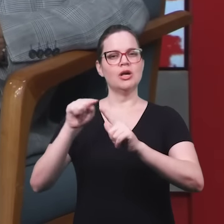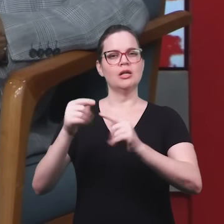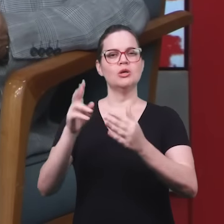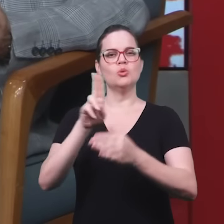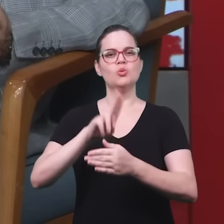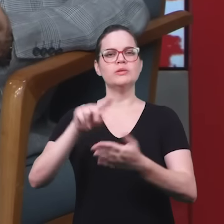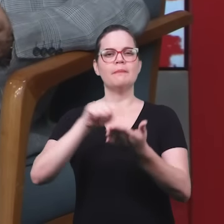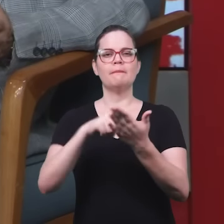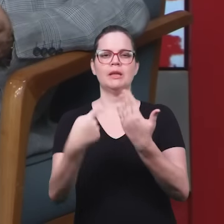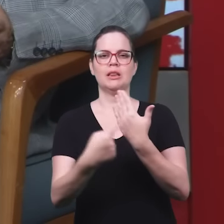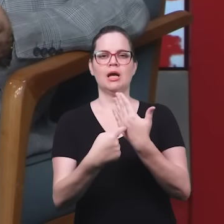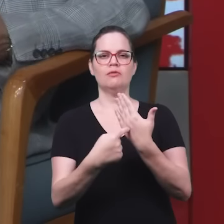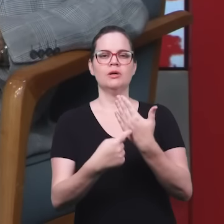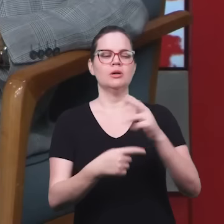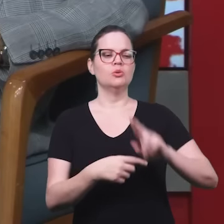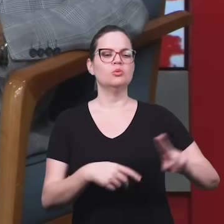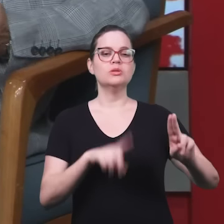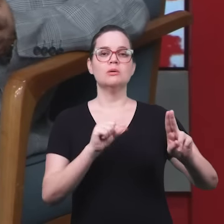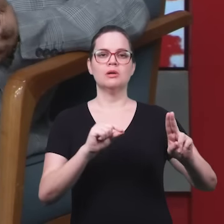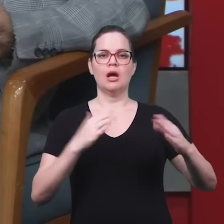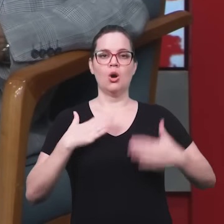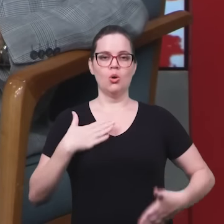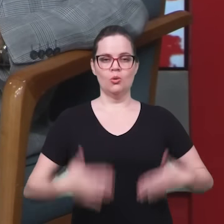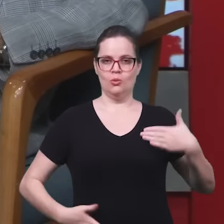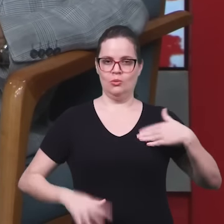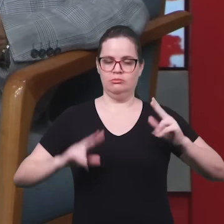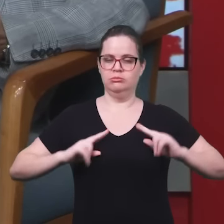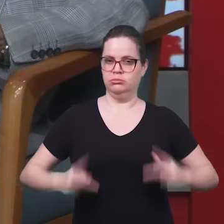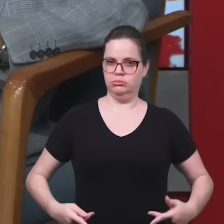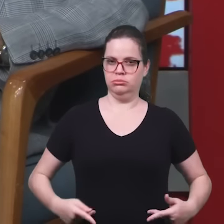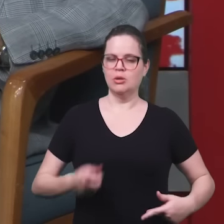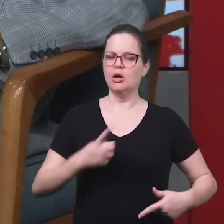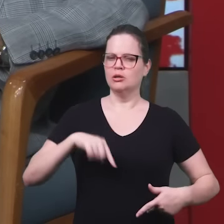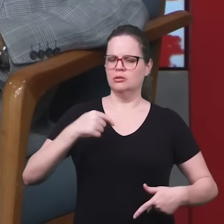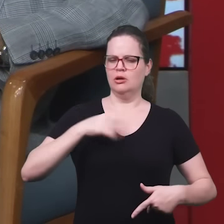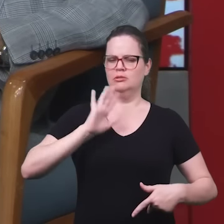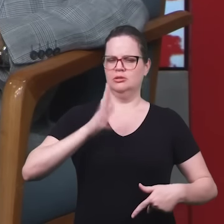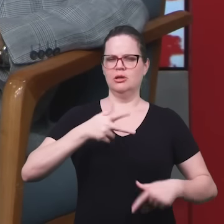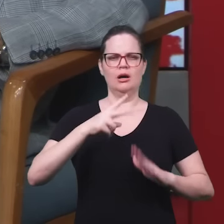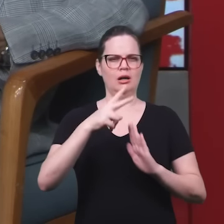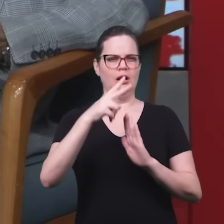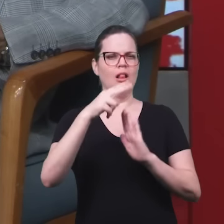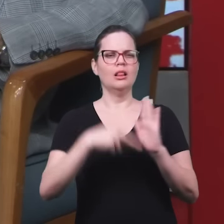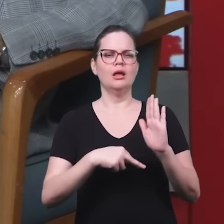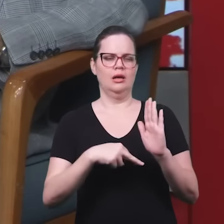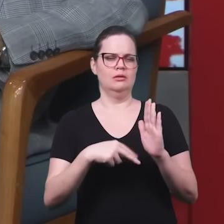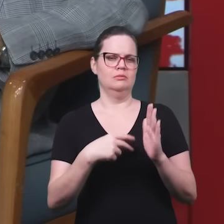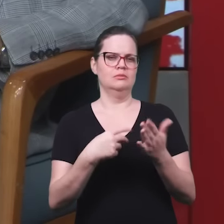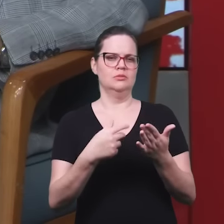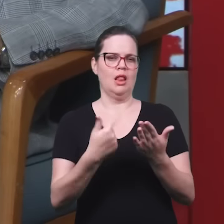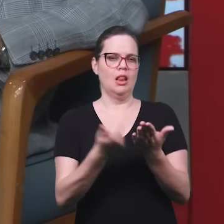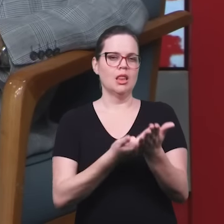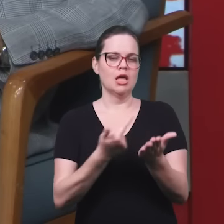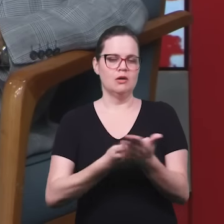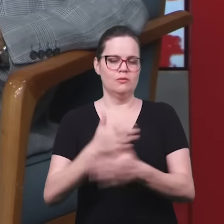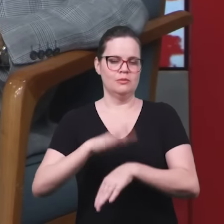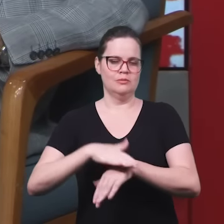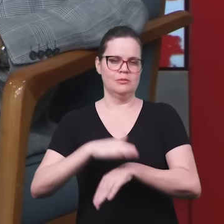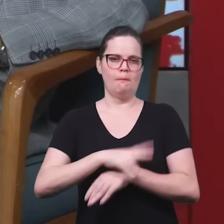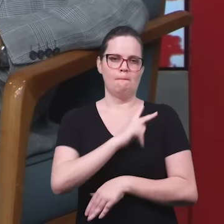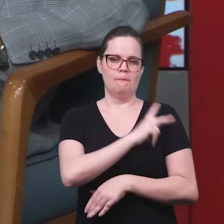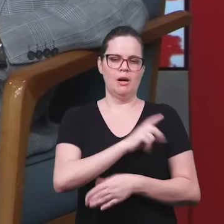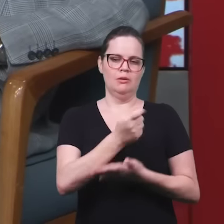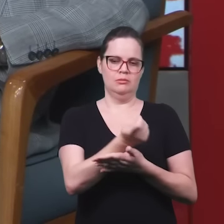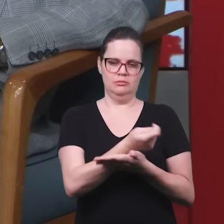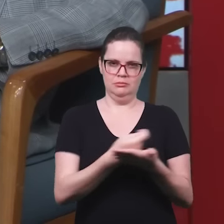um corpo humano. Nós vemos isso nas suas cartas, em algumas das suas cartas, mas com